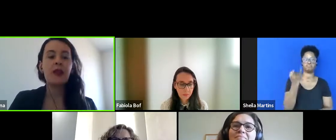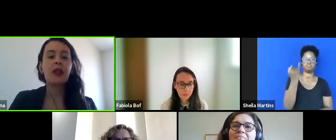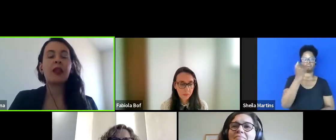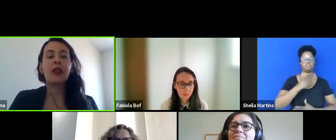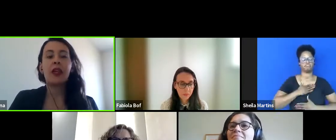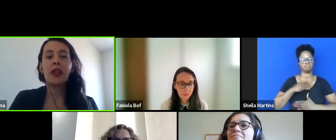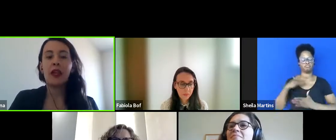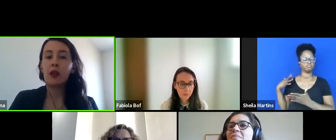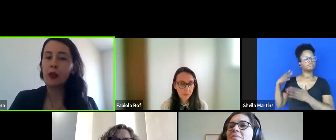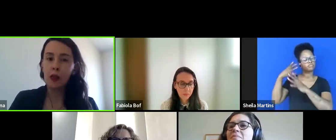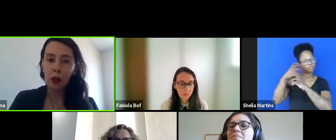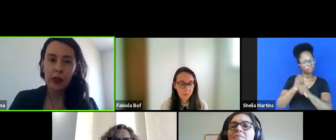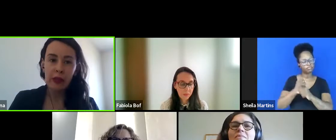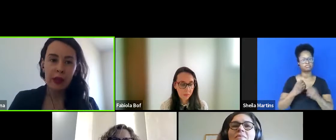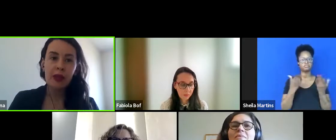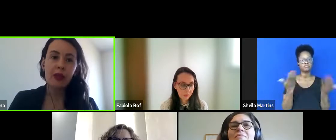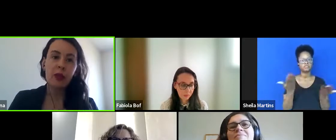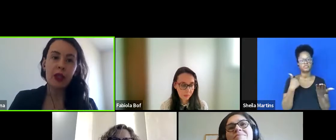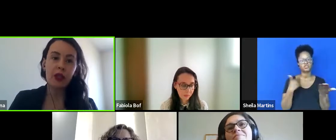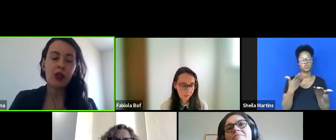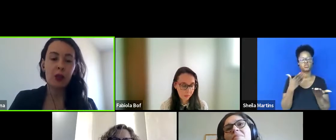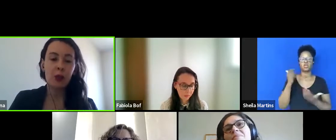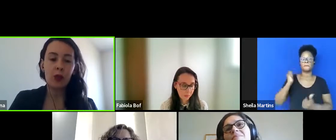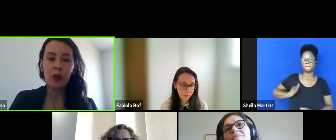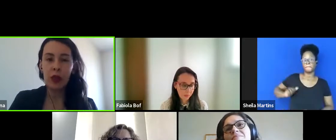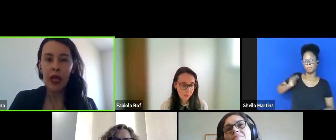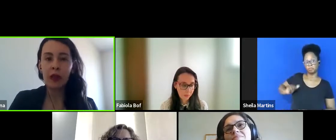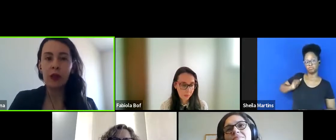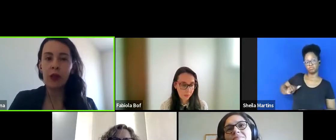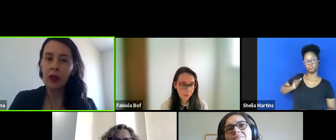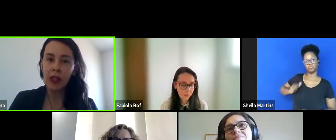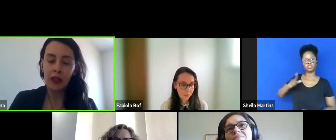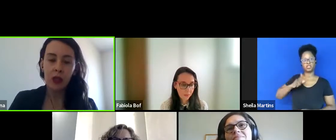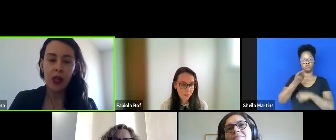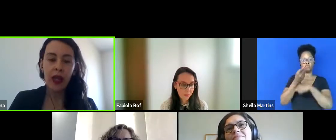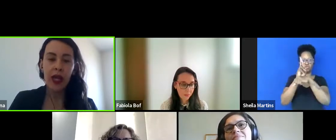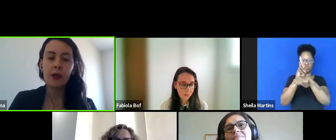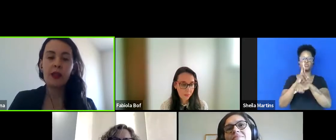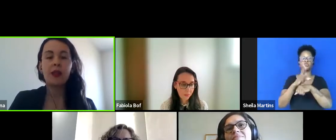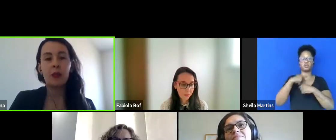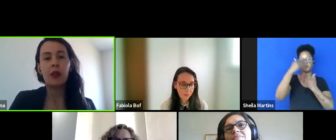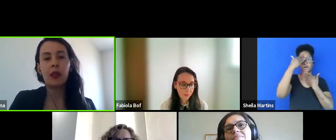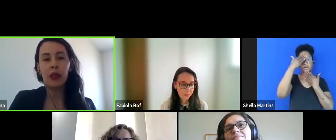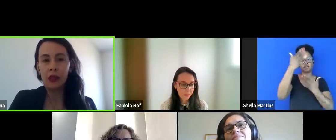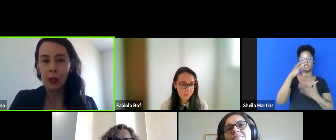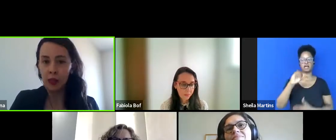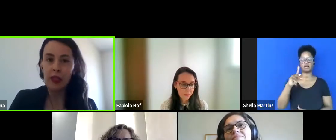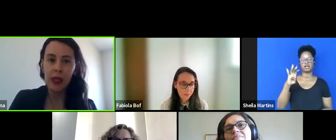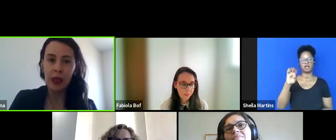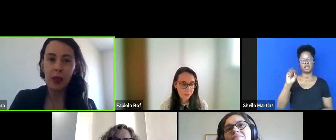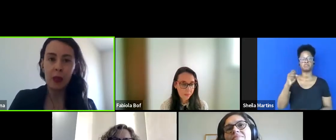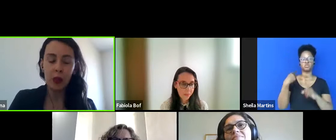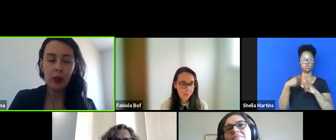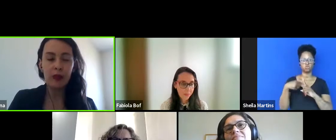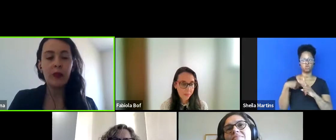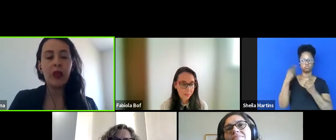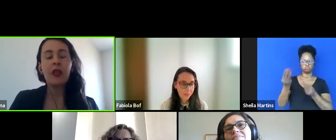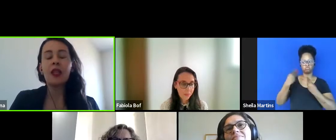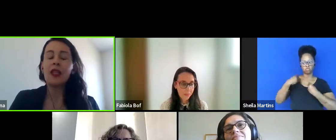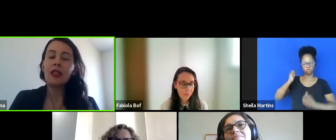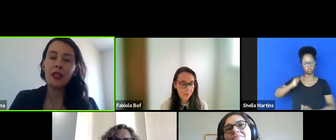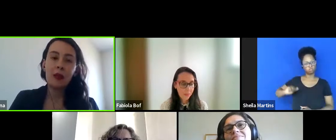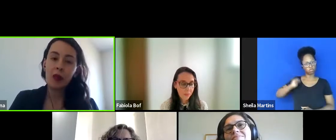história. Eu fui bolsista durante o meu doutorado, então agradeço a CAPES, né, por ter disponibilizado a